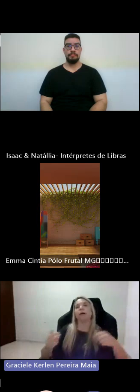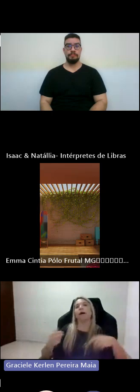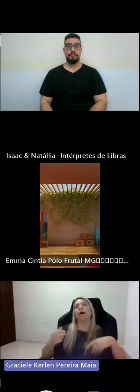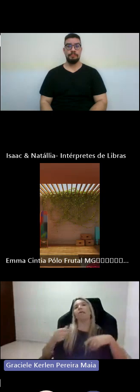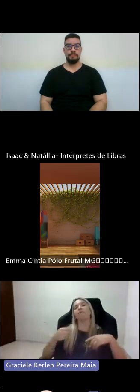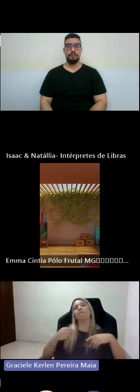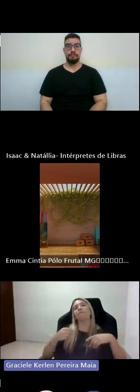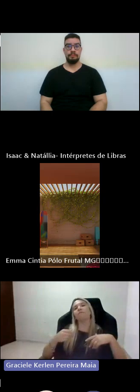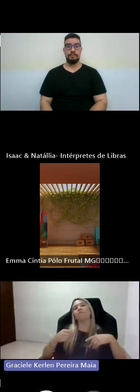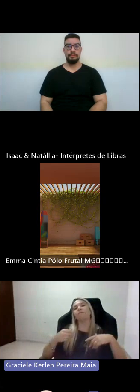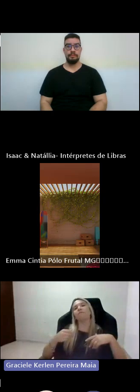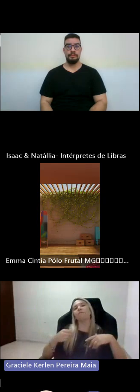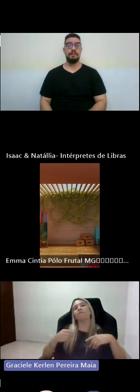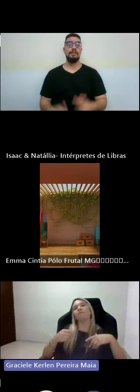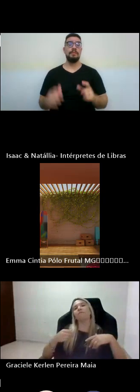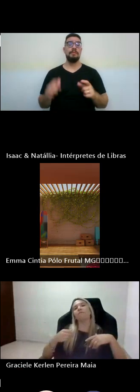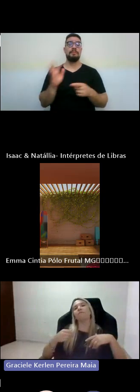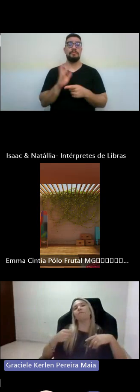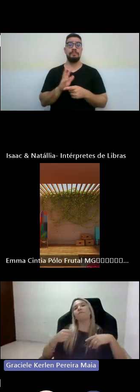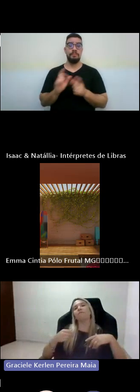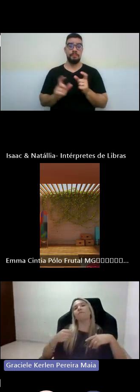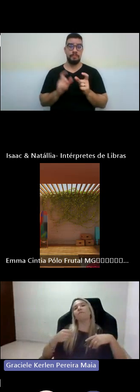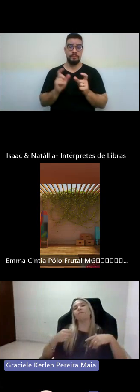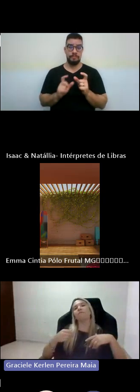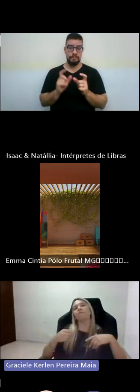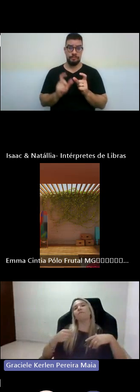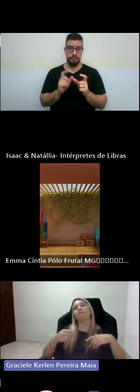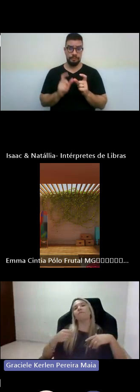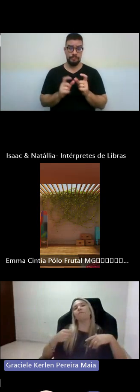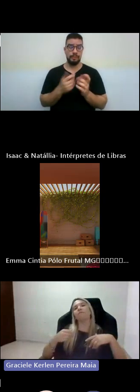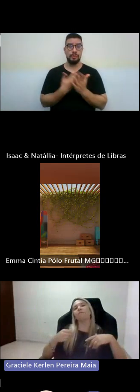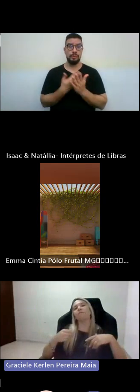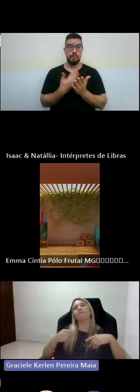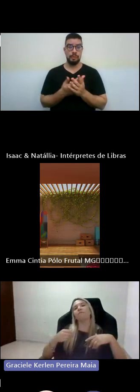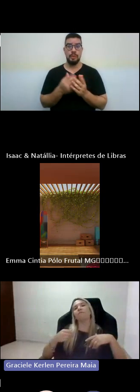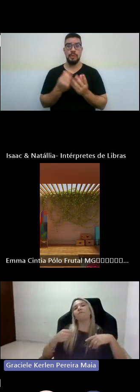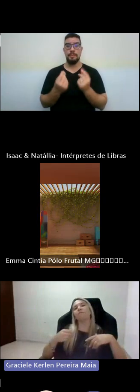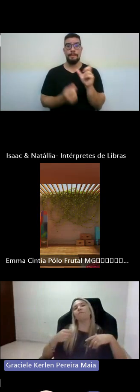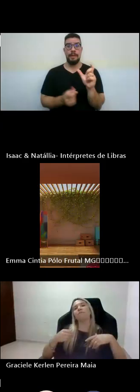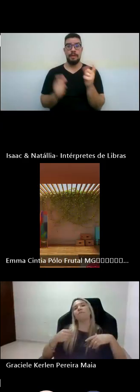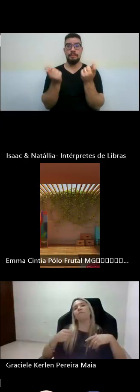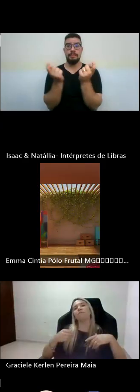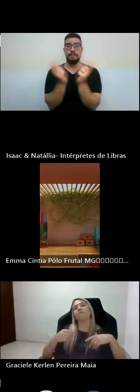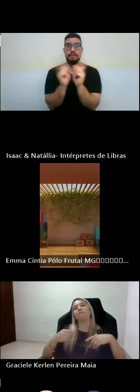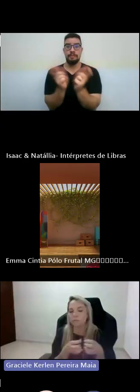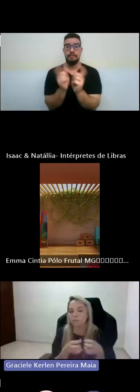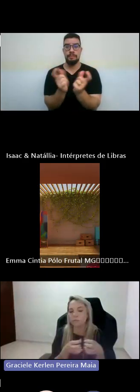morfologia estuda a formação das palavras, não é